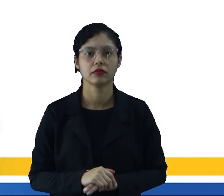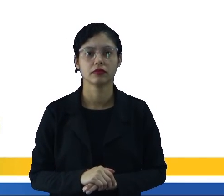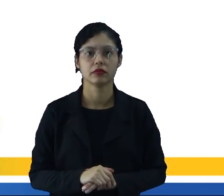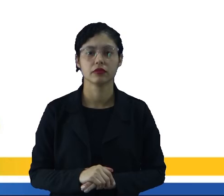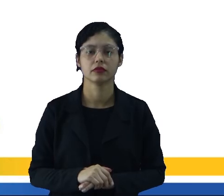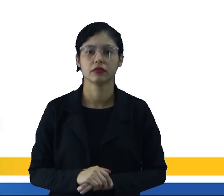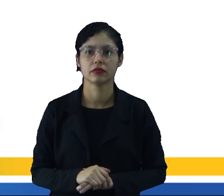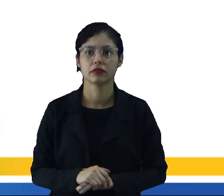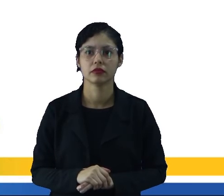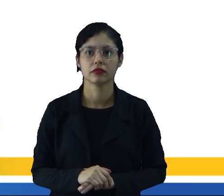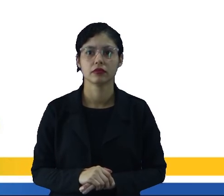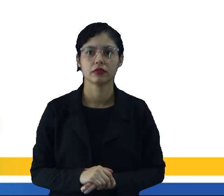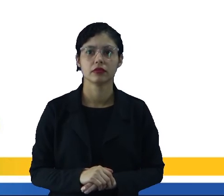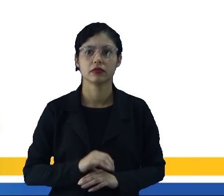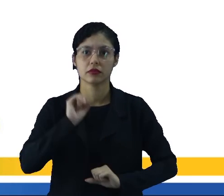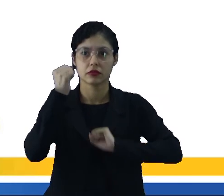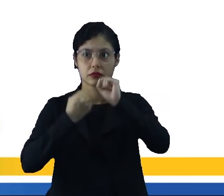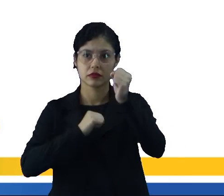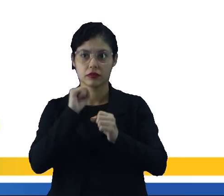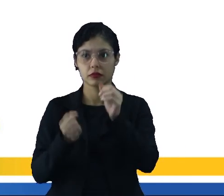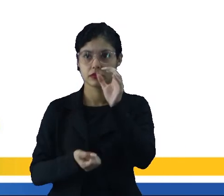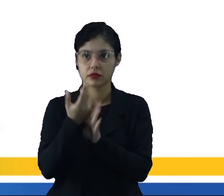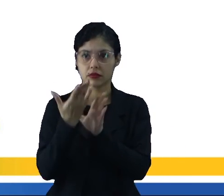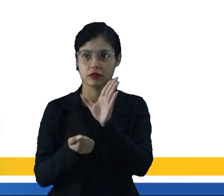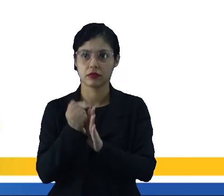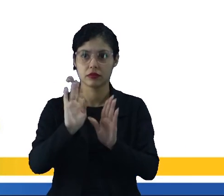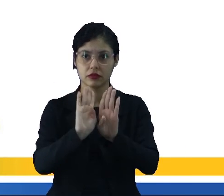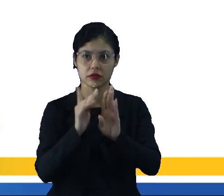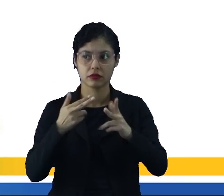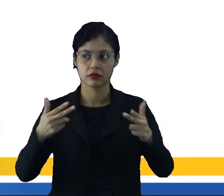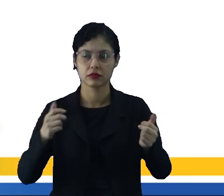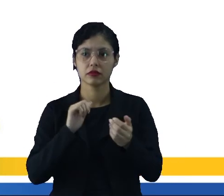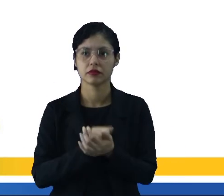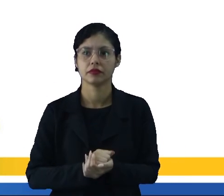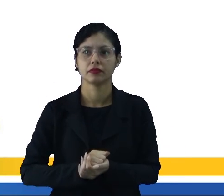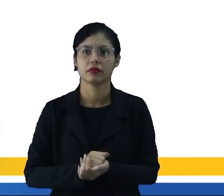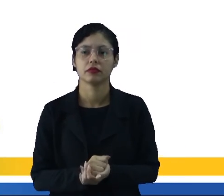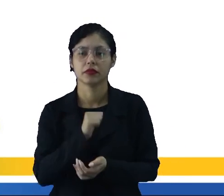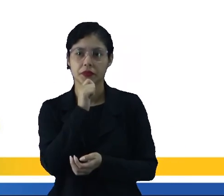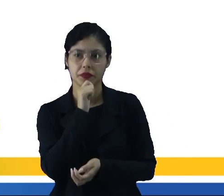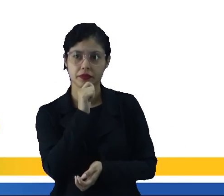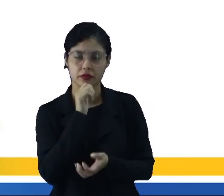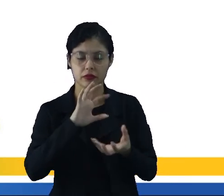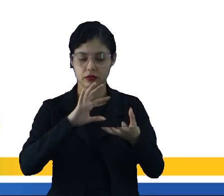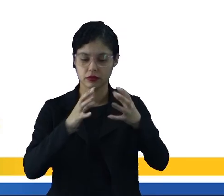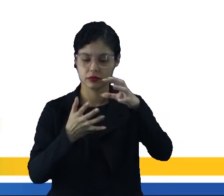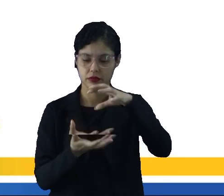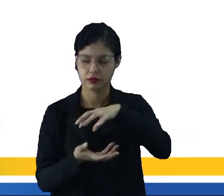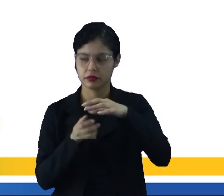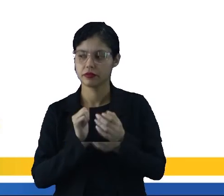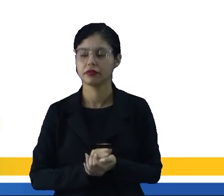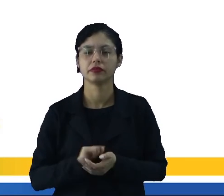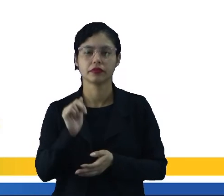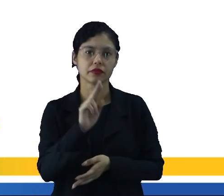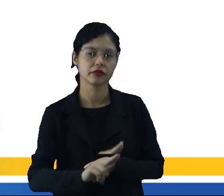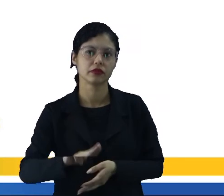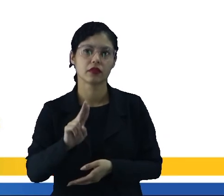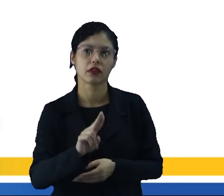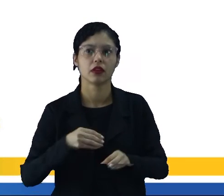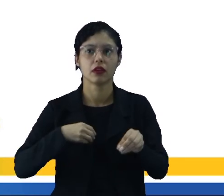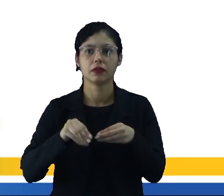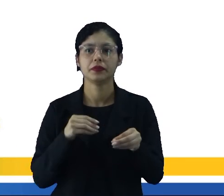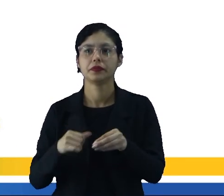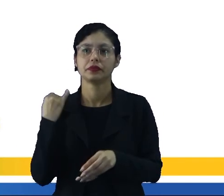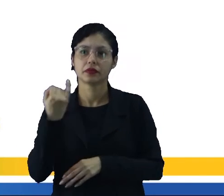vamos lá uma fábrica produz porta objetos no formato de esfera utilizando um plástico